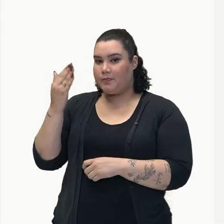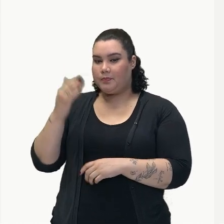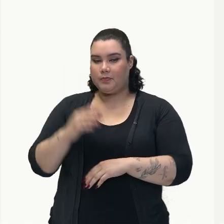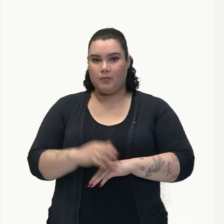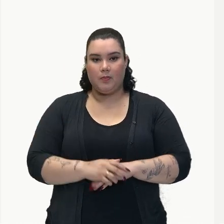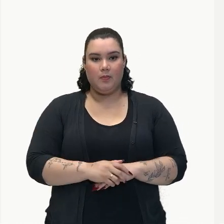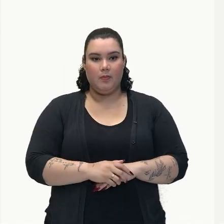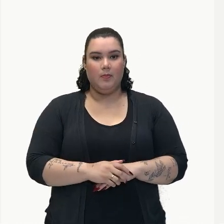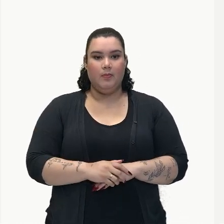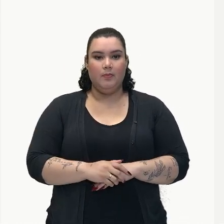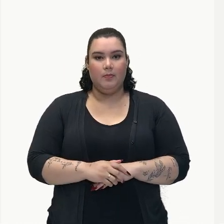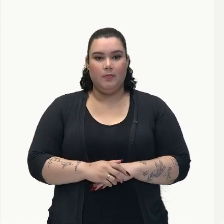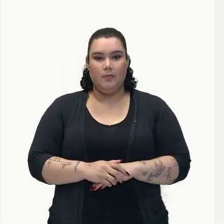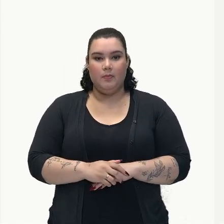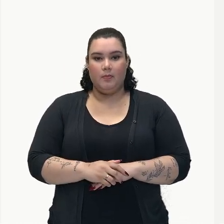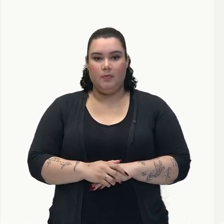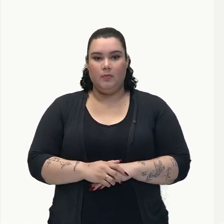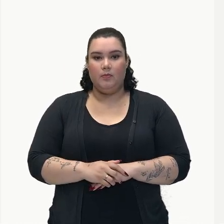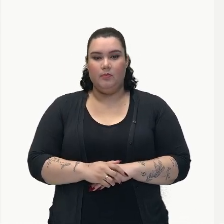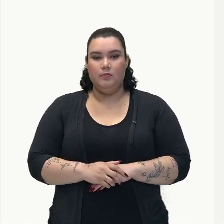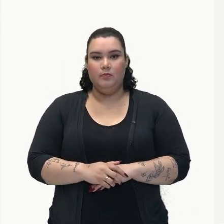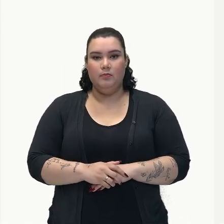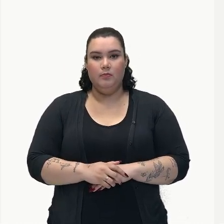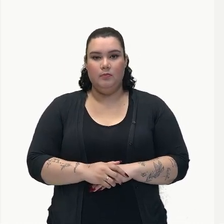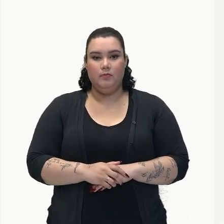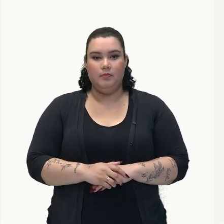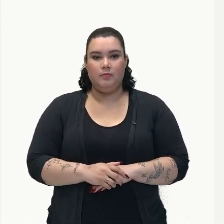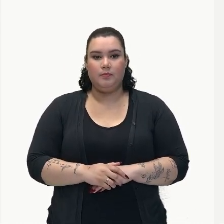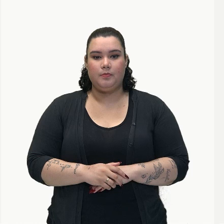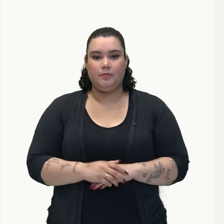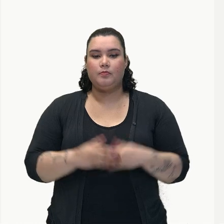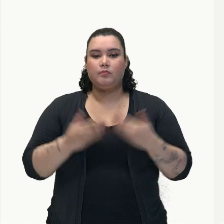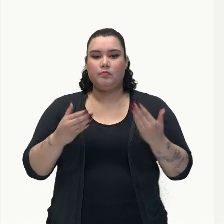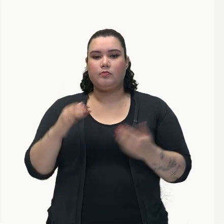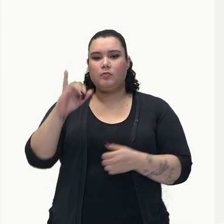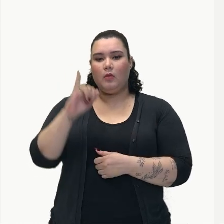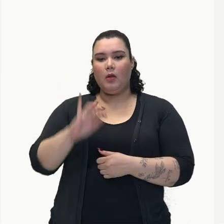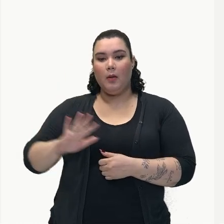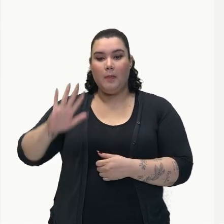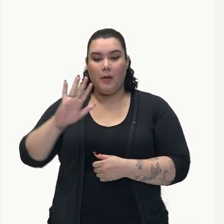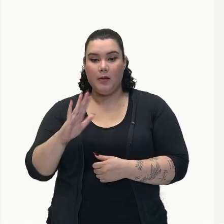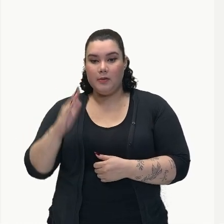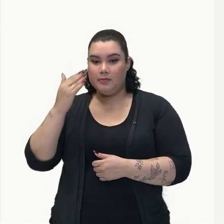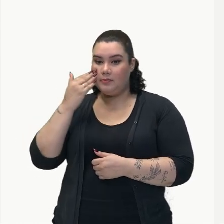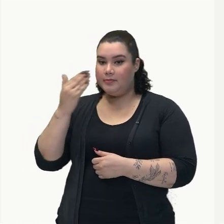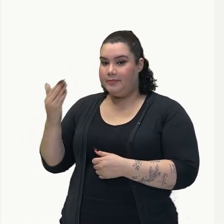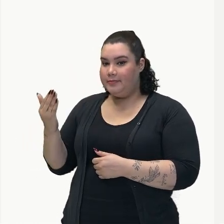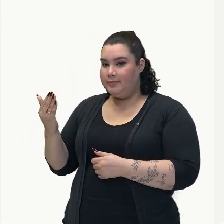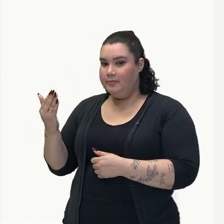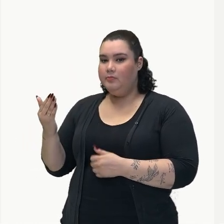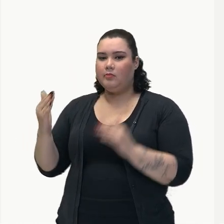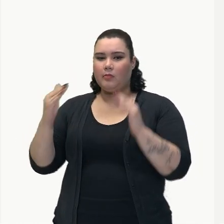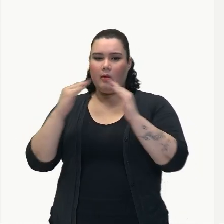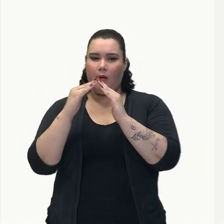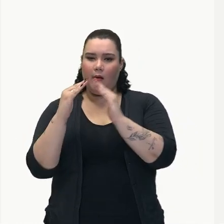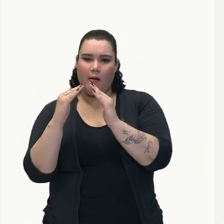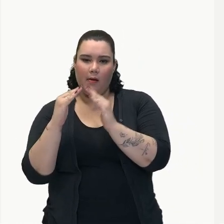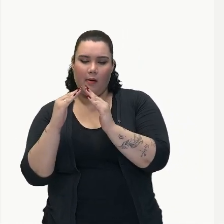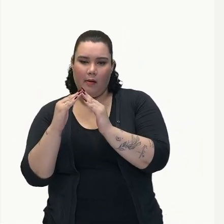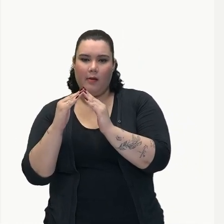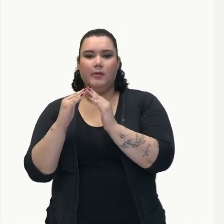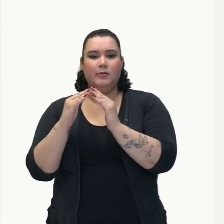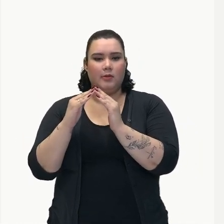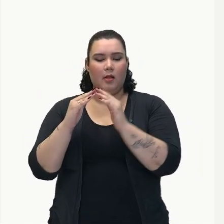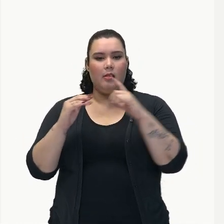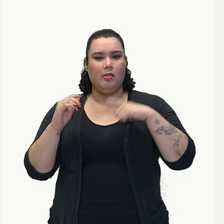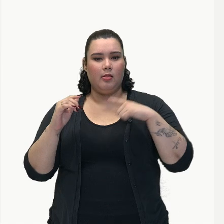bello paisaje lunar. E o que é que nós temos aqui na imagem? Uma linda casa, não é verdade? E dessa